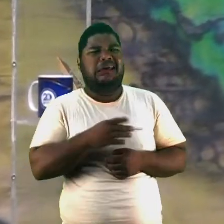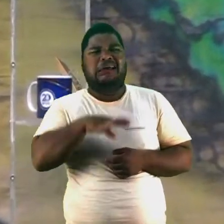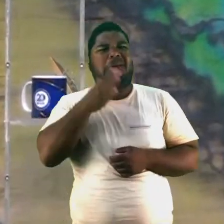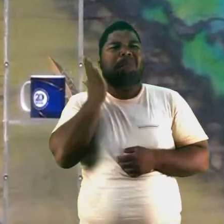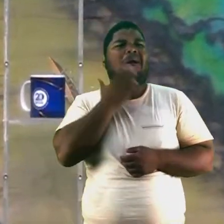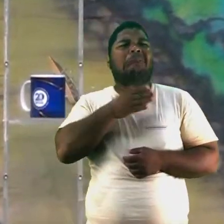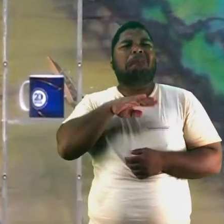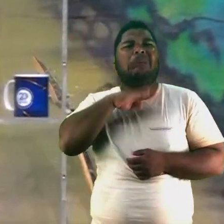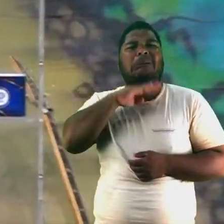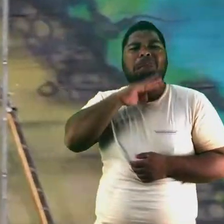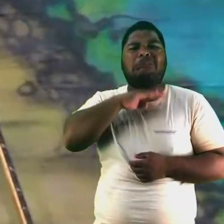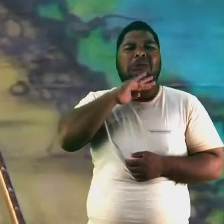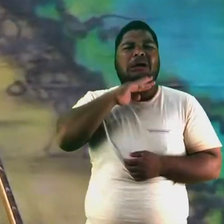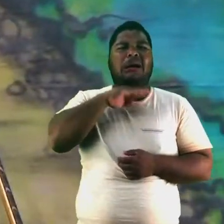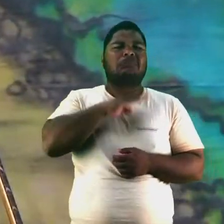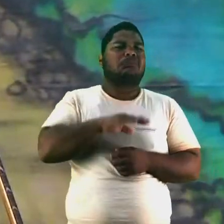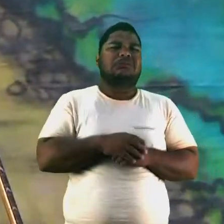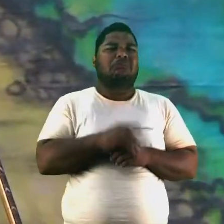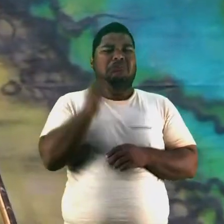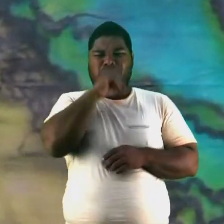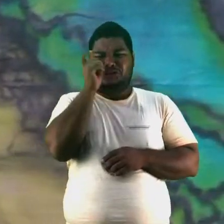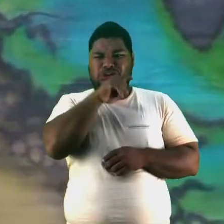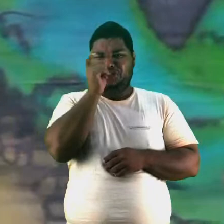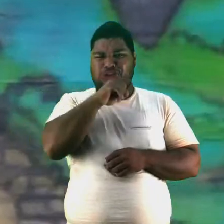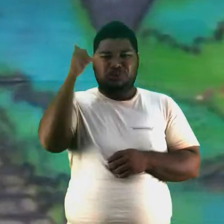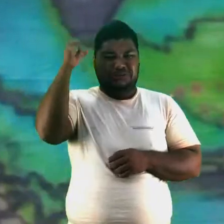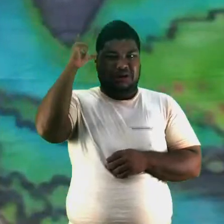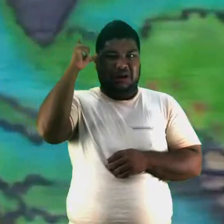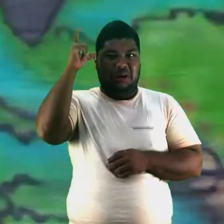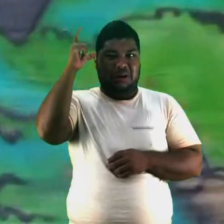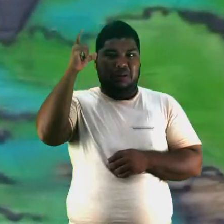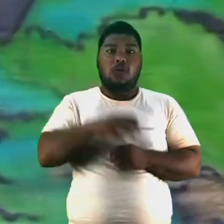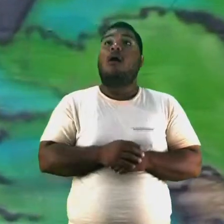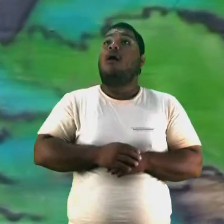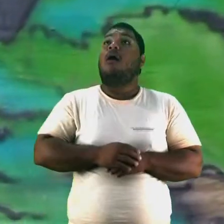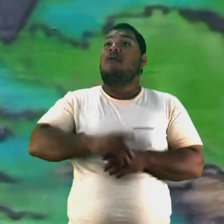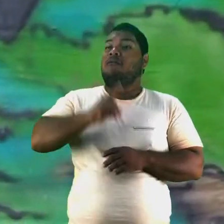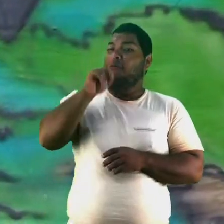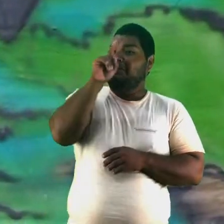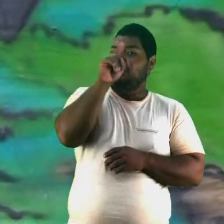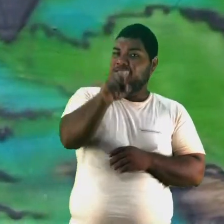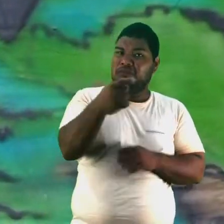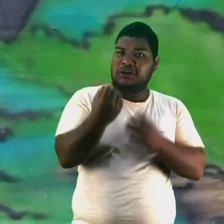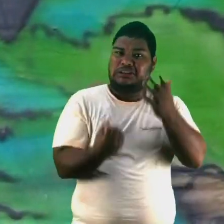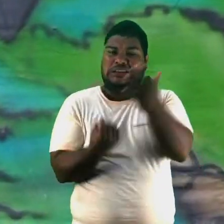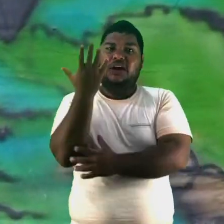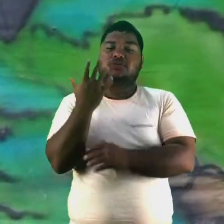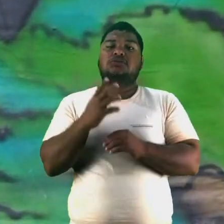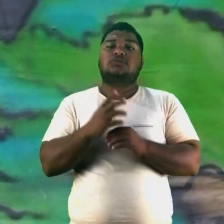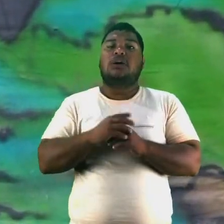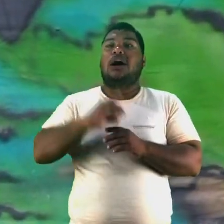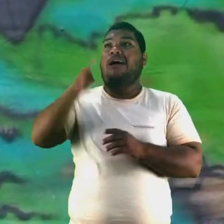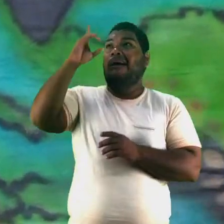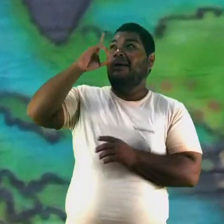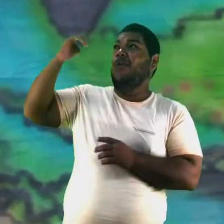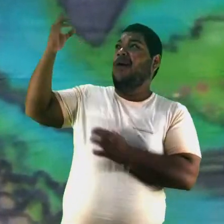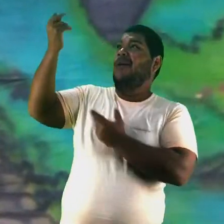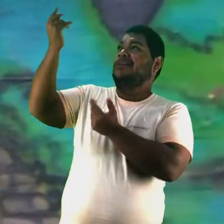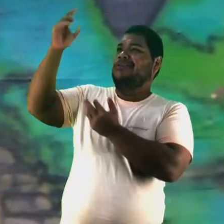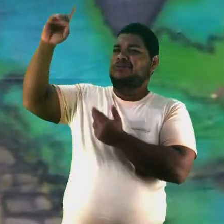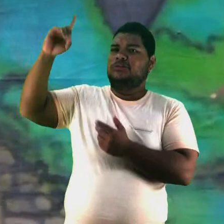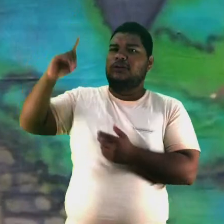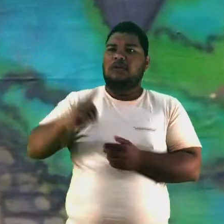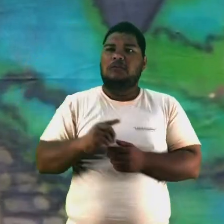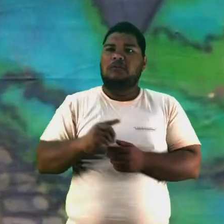criado à imagem e semelhança de Deus. O problema é que essa imagem e semelhança foi corrompida por causa do